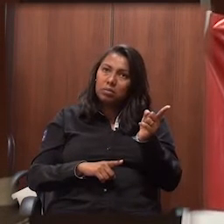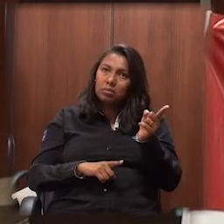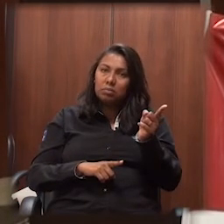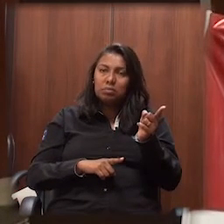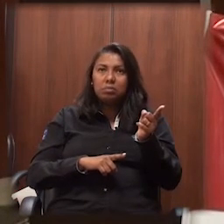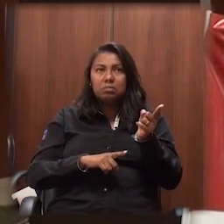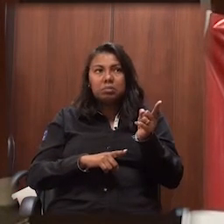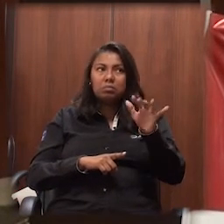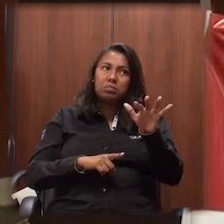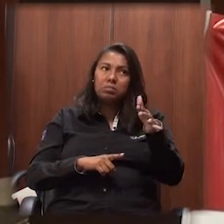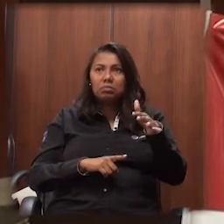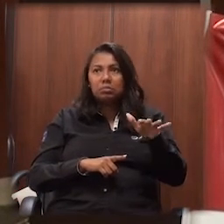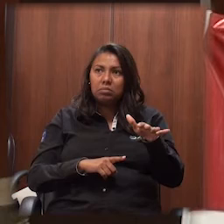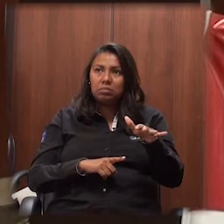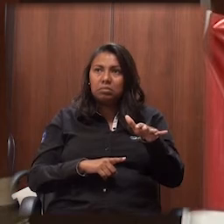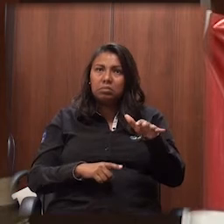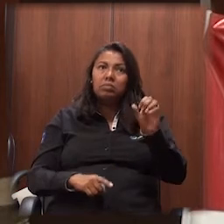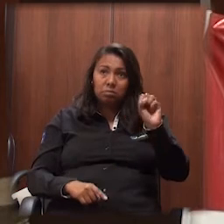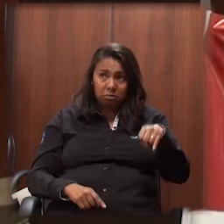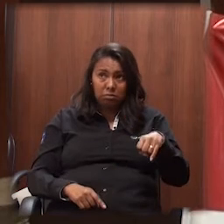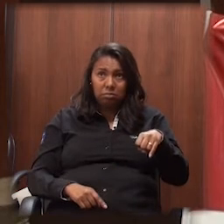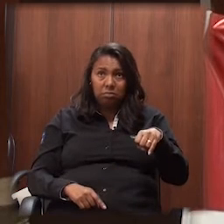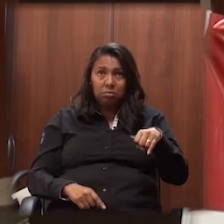empate entre sim e não, e sim.